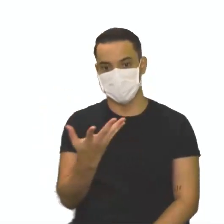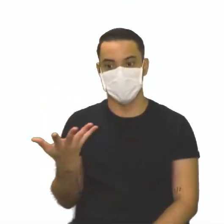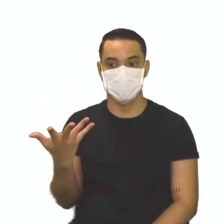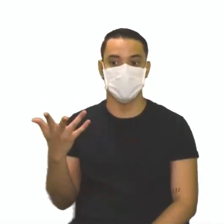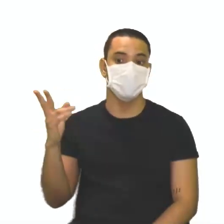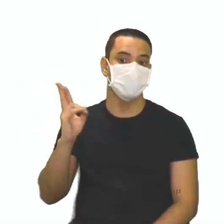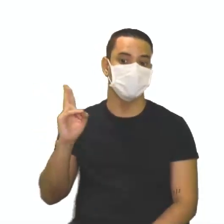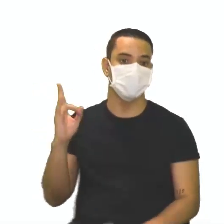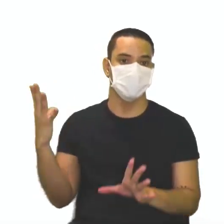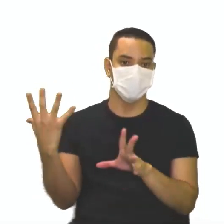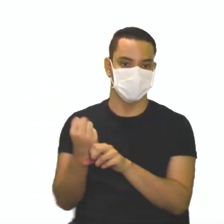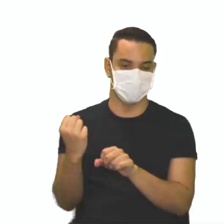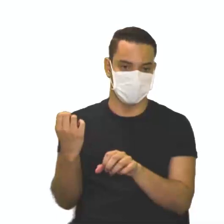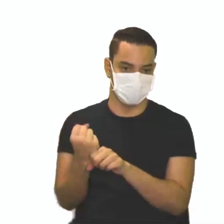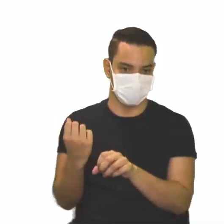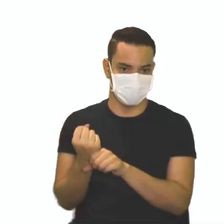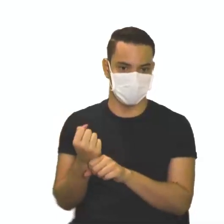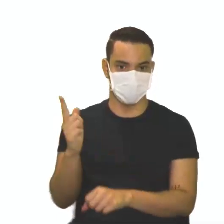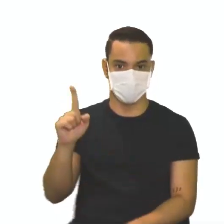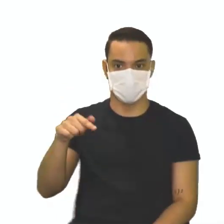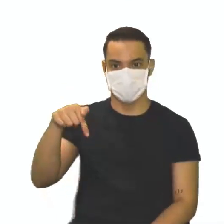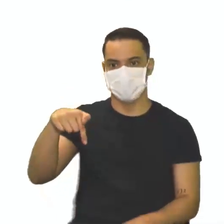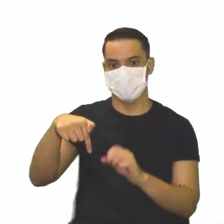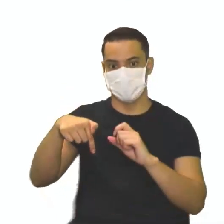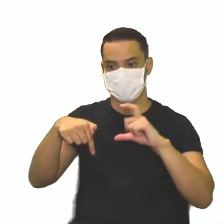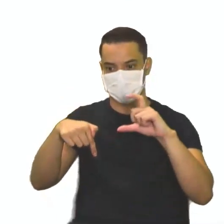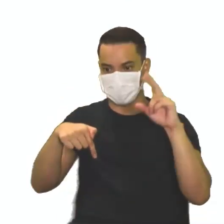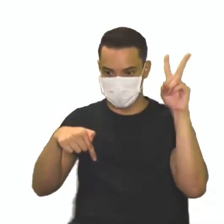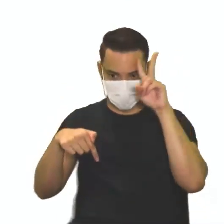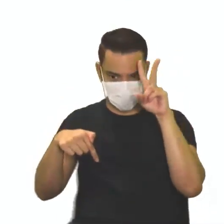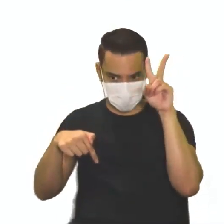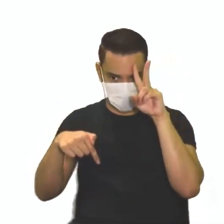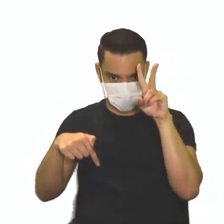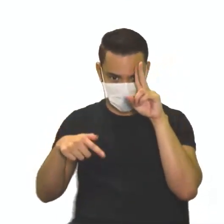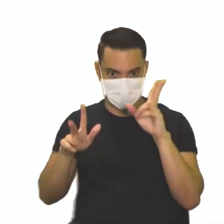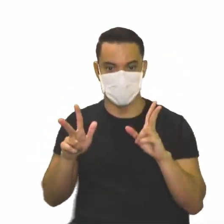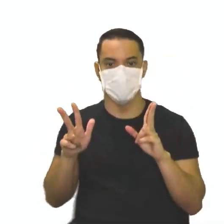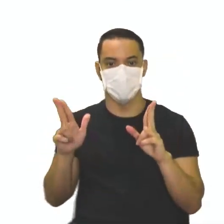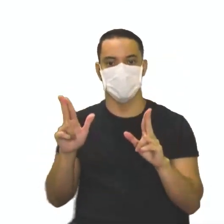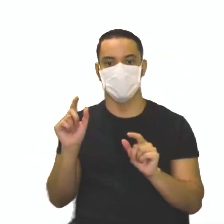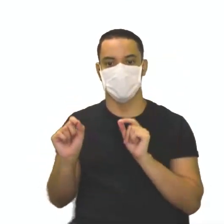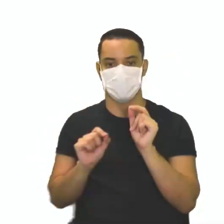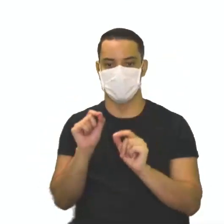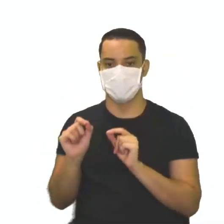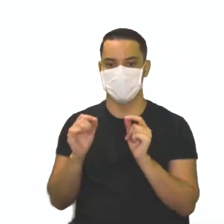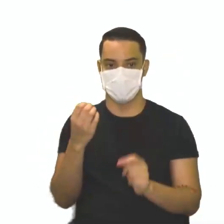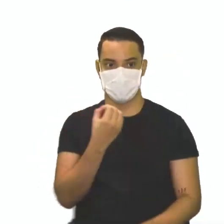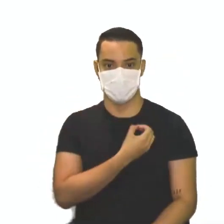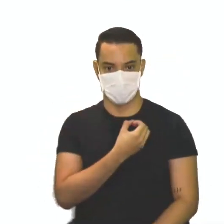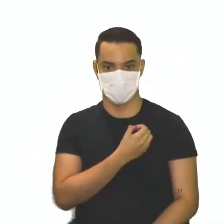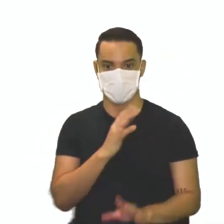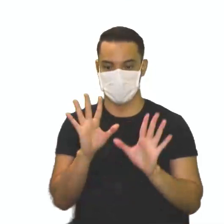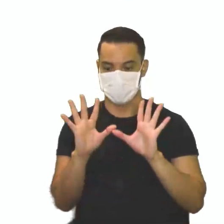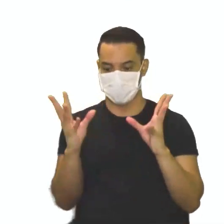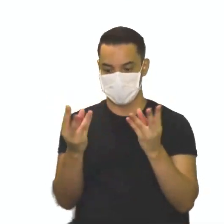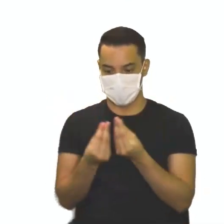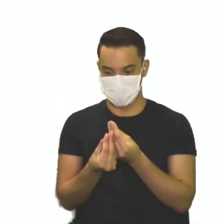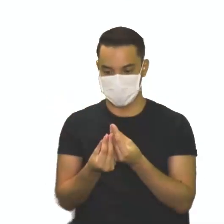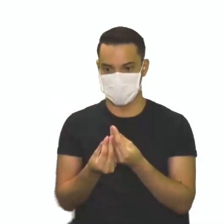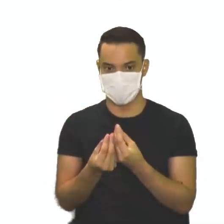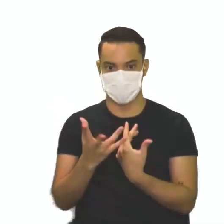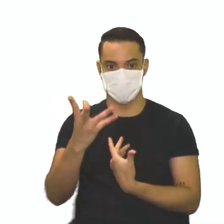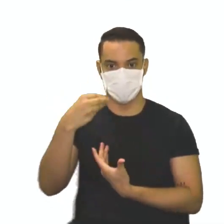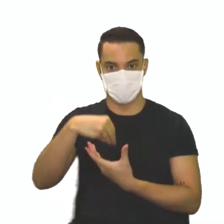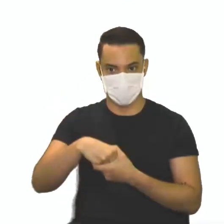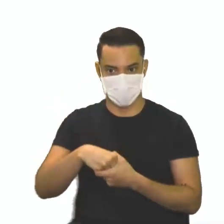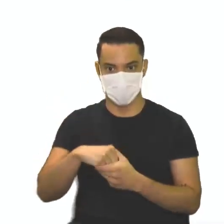calcula a quantidade? É o Qzão. O Qzão é igual ao número de partículas, ou seja, número